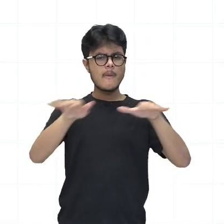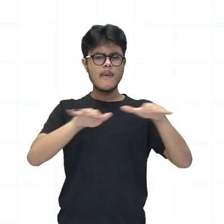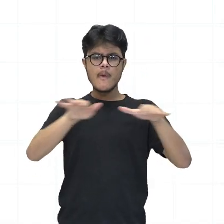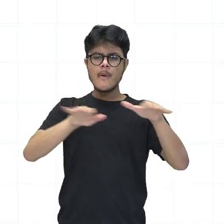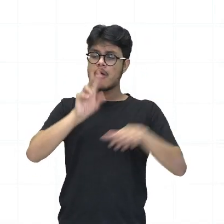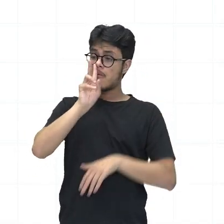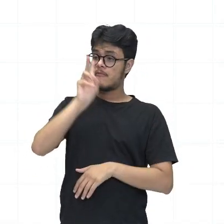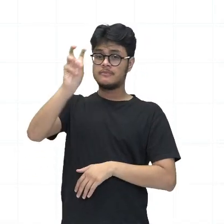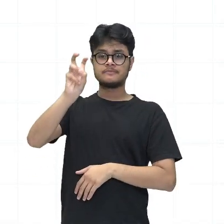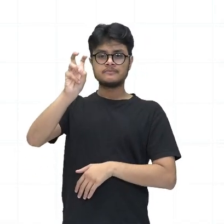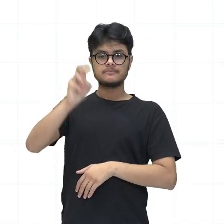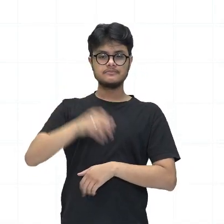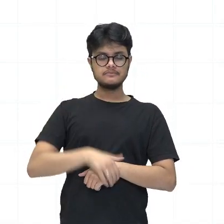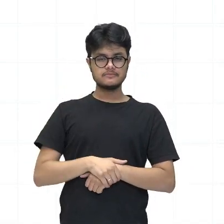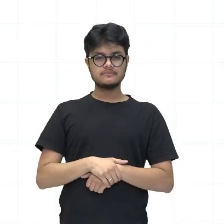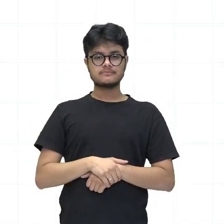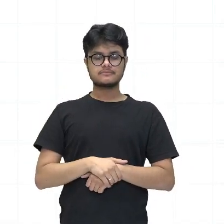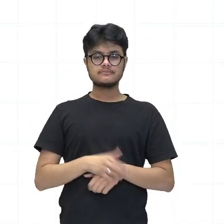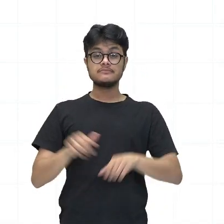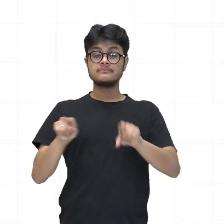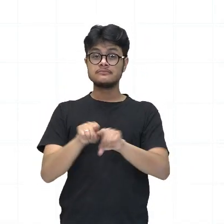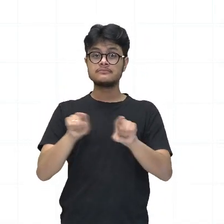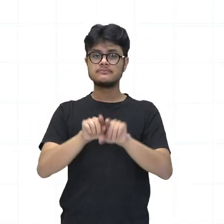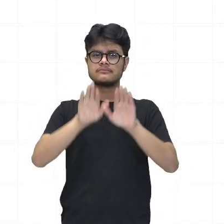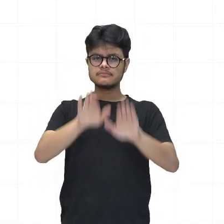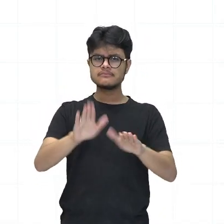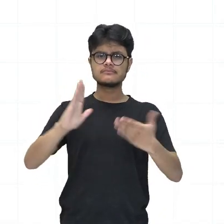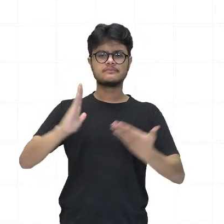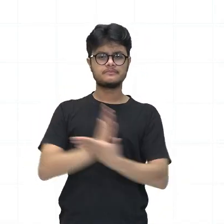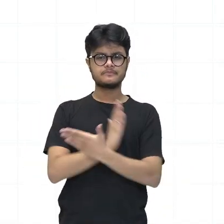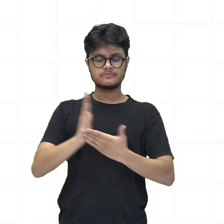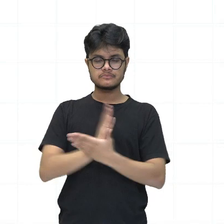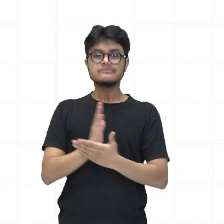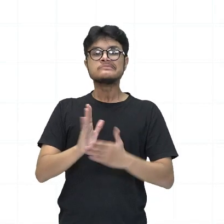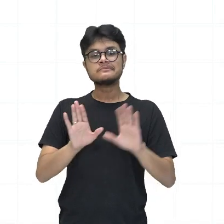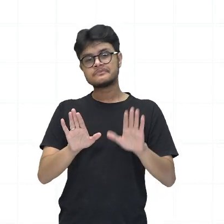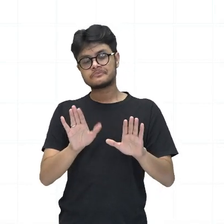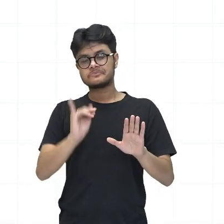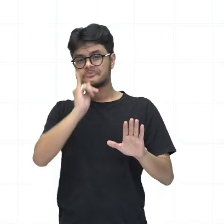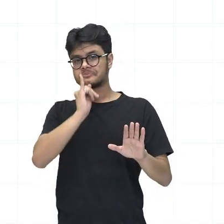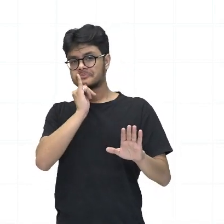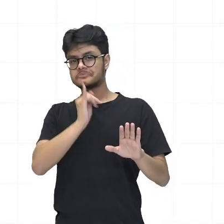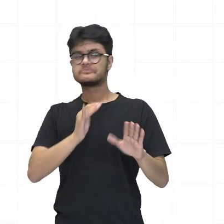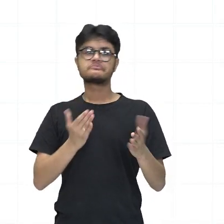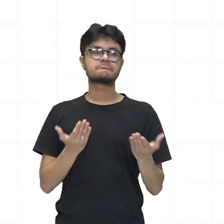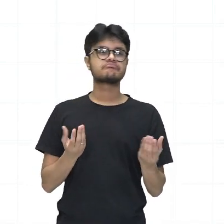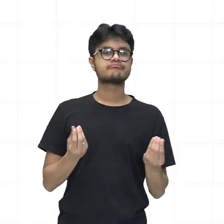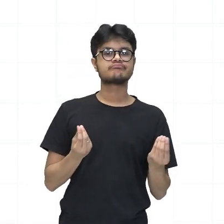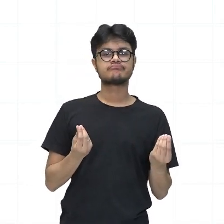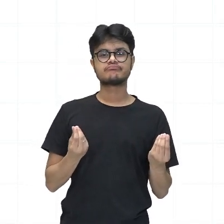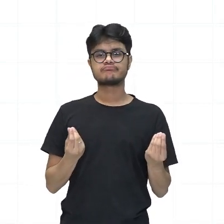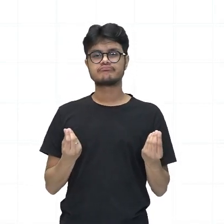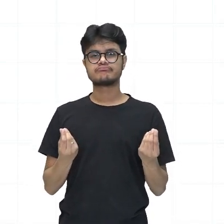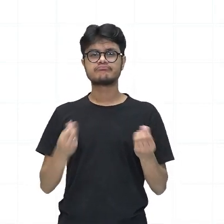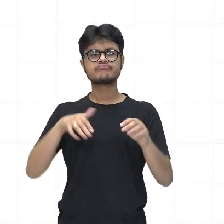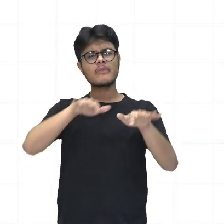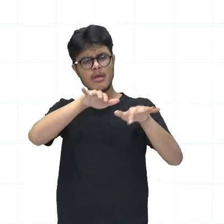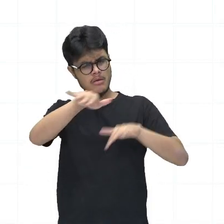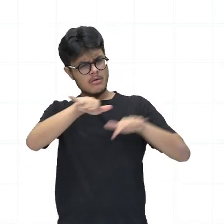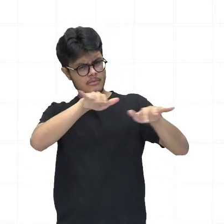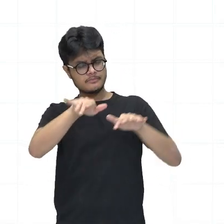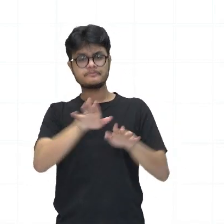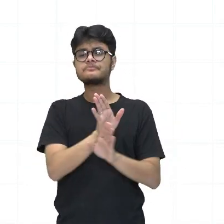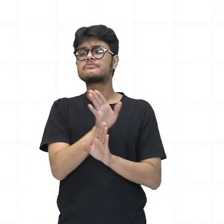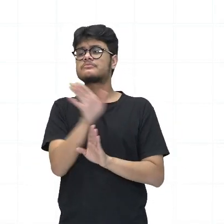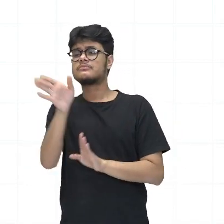aplicada e também aumentar a distância em que essa força age ou para mudar sua direção. Então, o que a